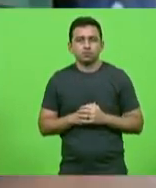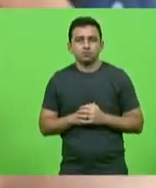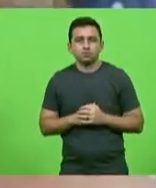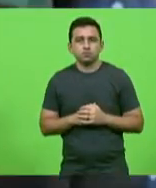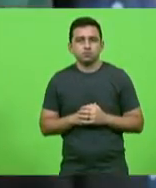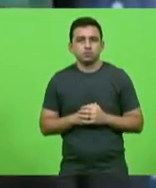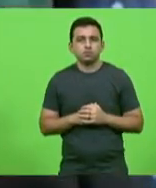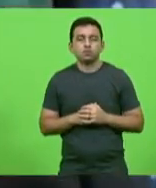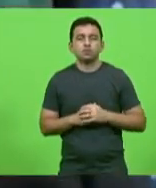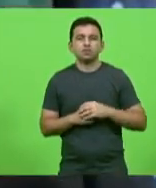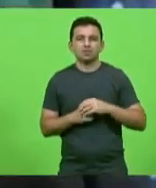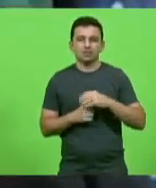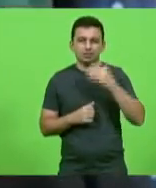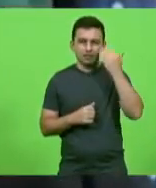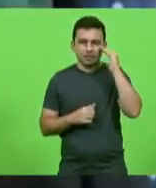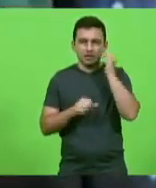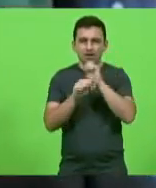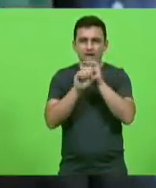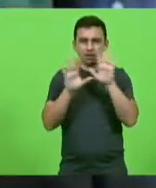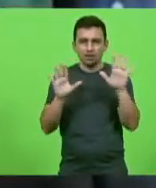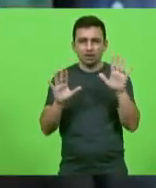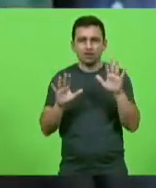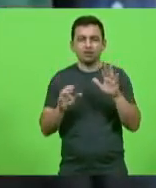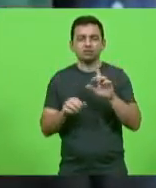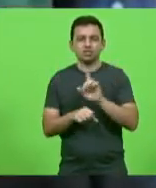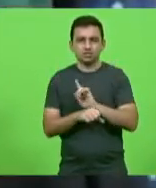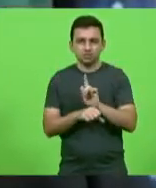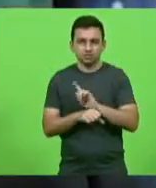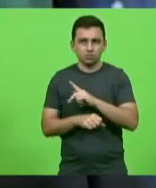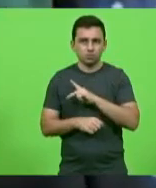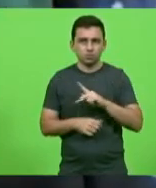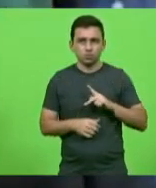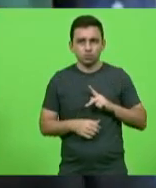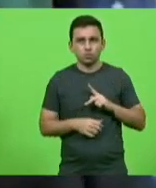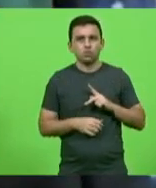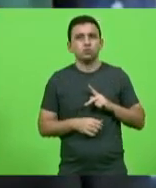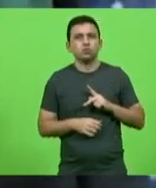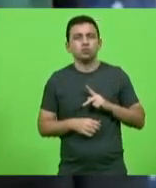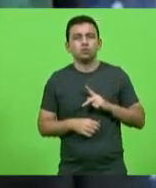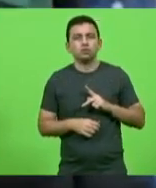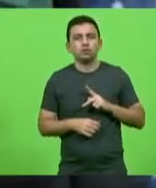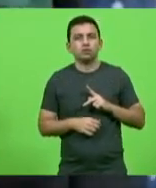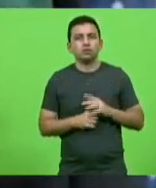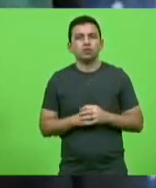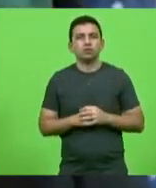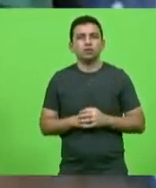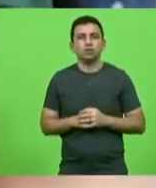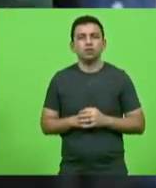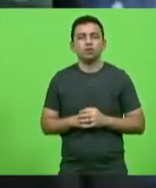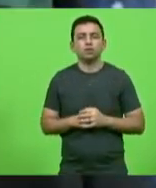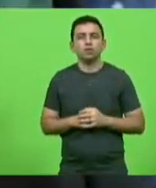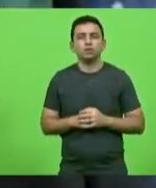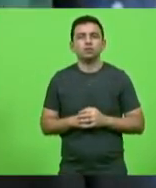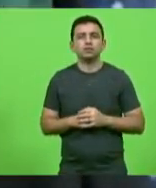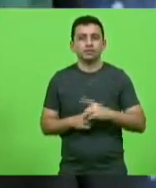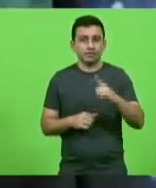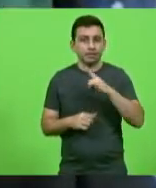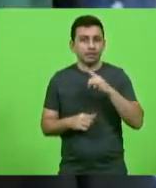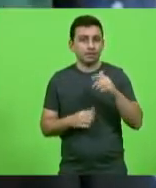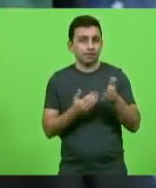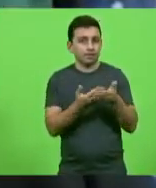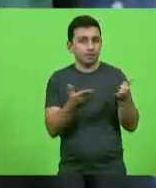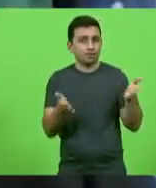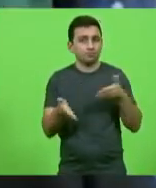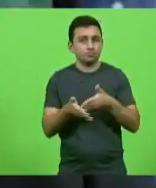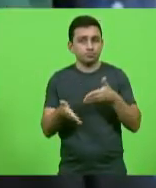na interpretação de normas sobre gestão pública serão considerados os outros serão considerados